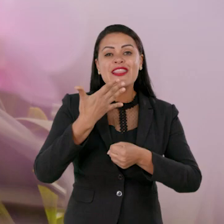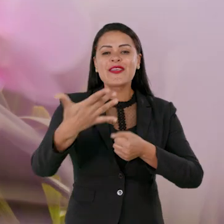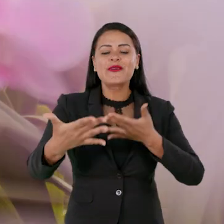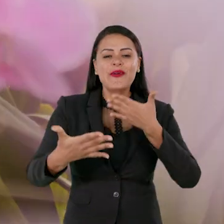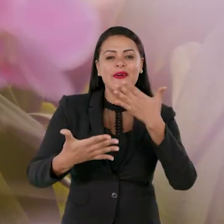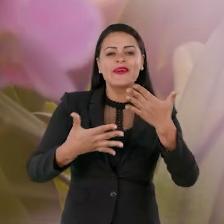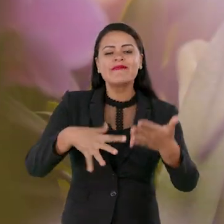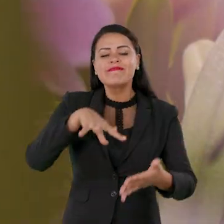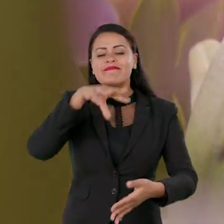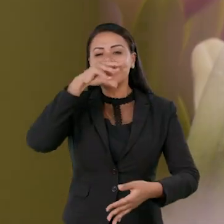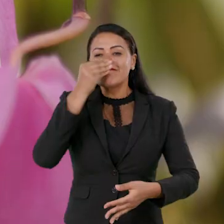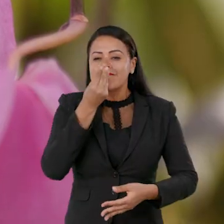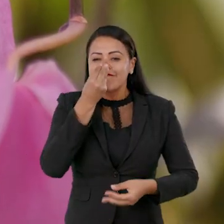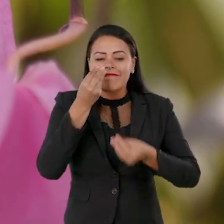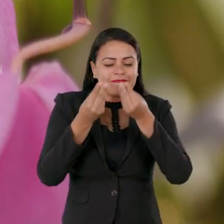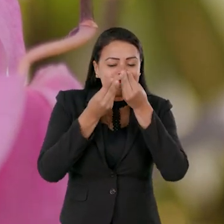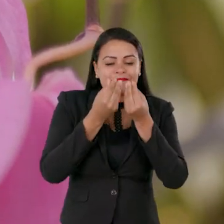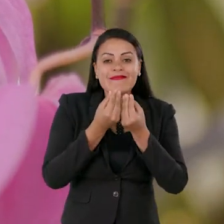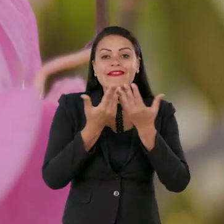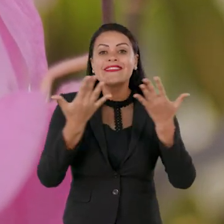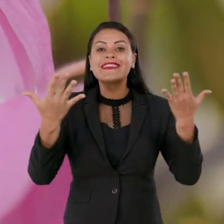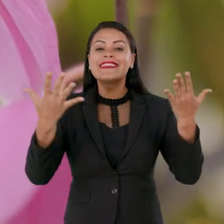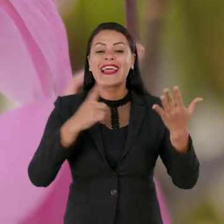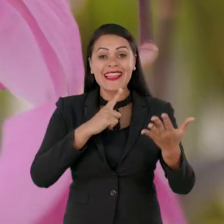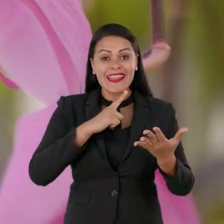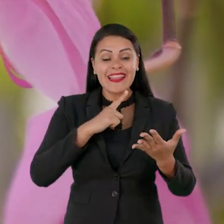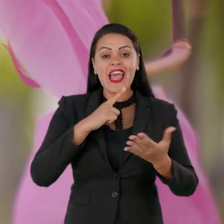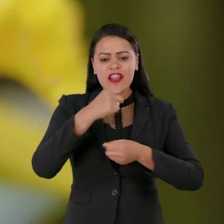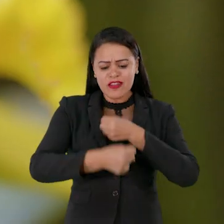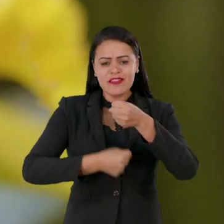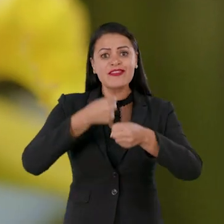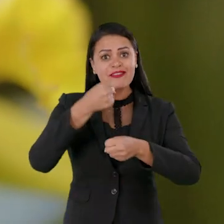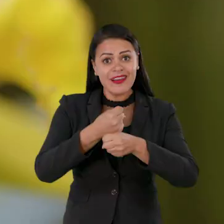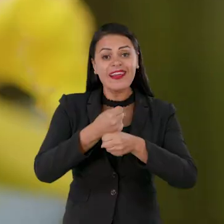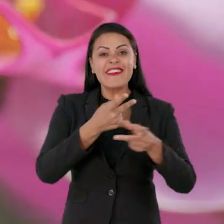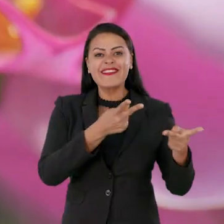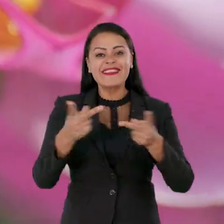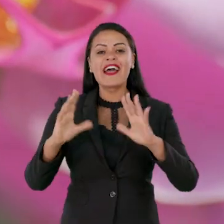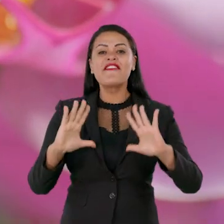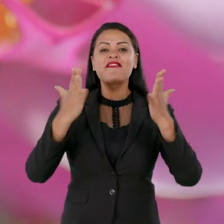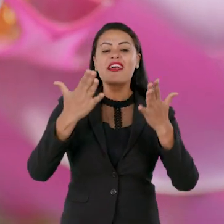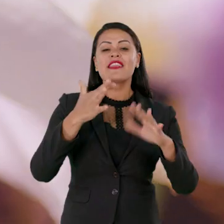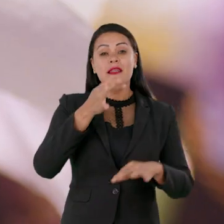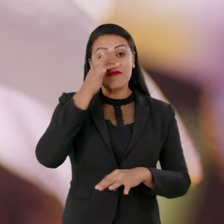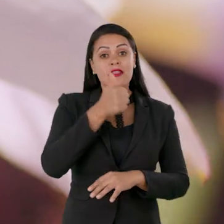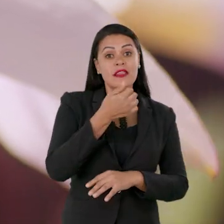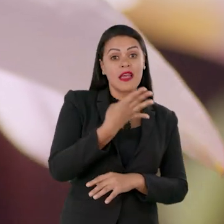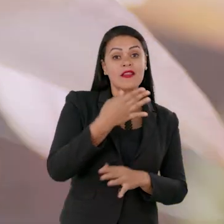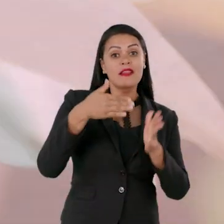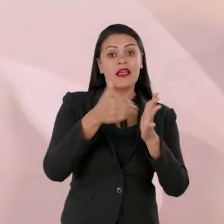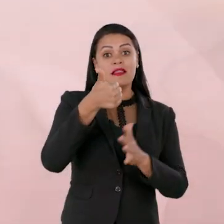de um ciclo repleto de cores e perfumes na nossa cidade. Sempre um encanto a cada